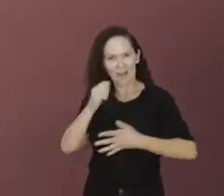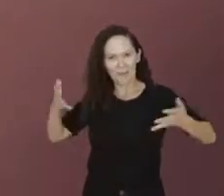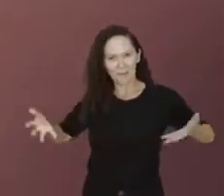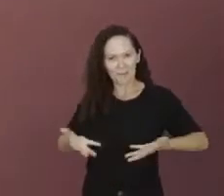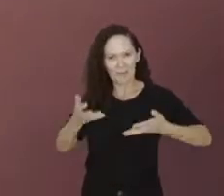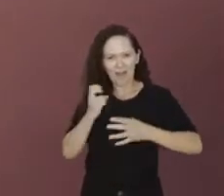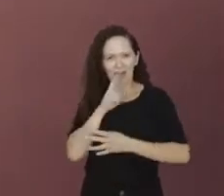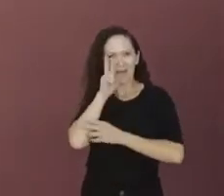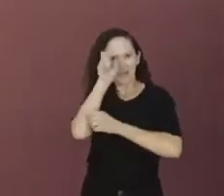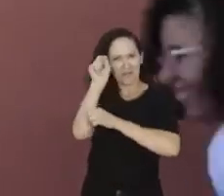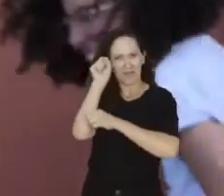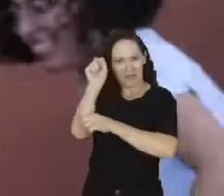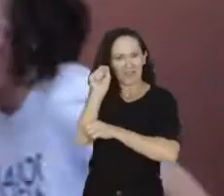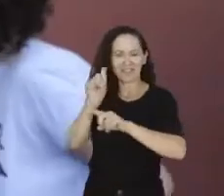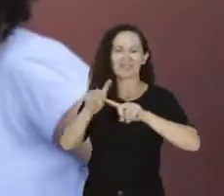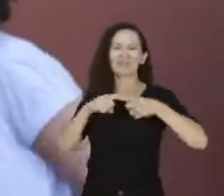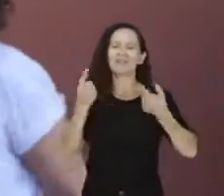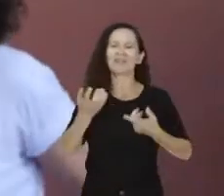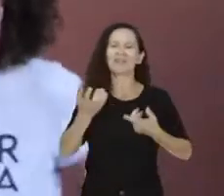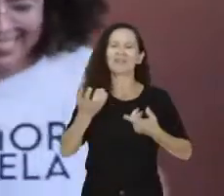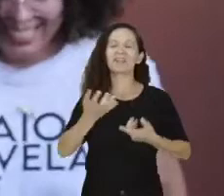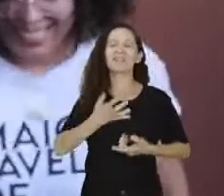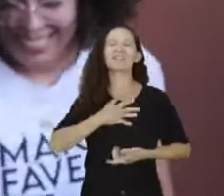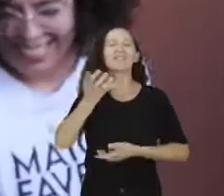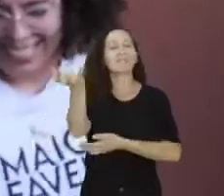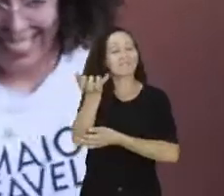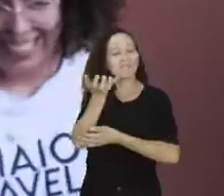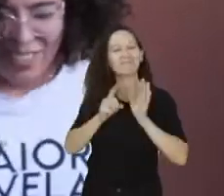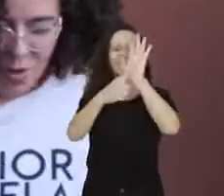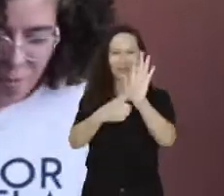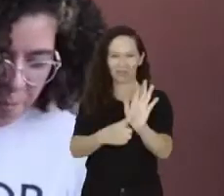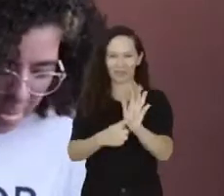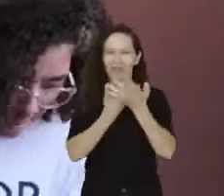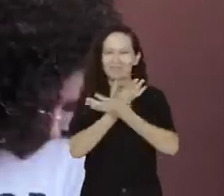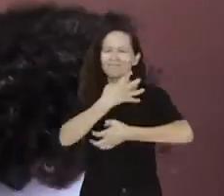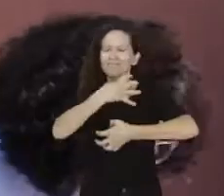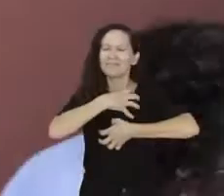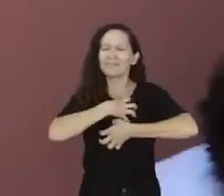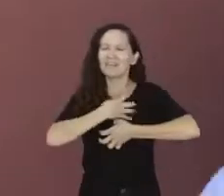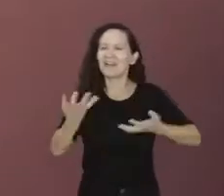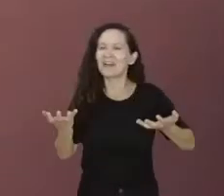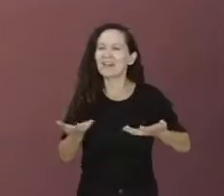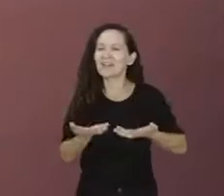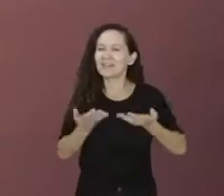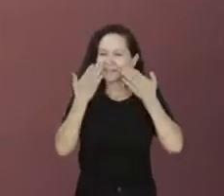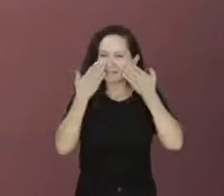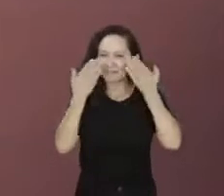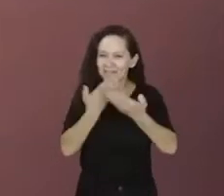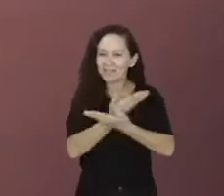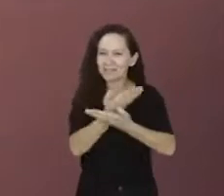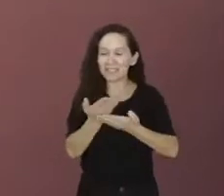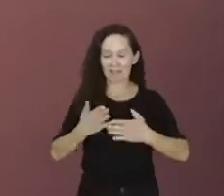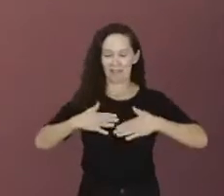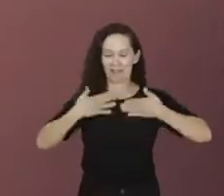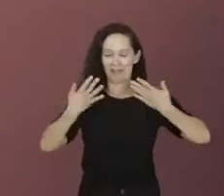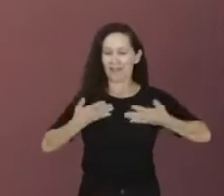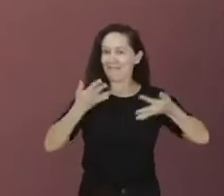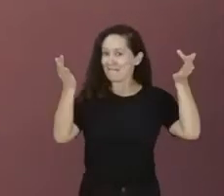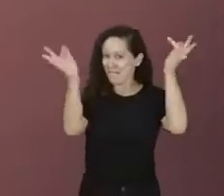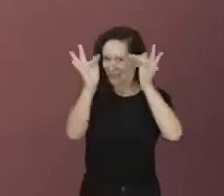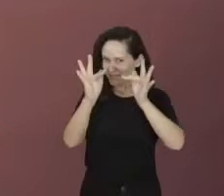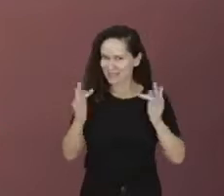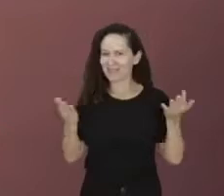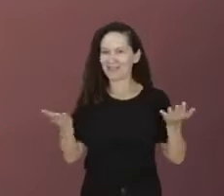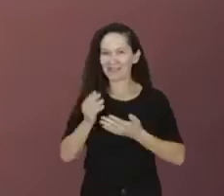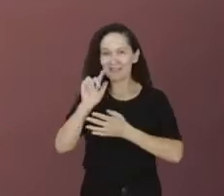mas eu queria demonstrar o meu sentimento nesse momento, assim, né, de muita alegria, depois de